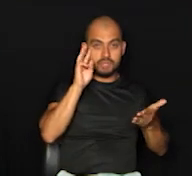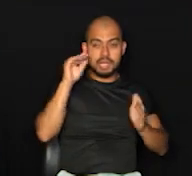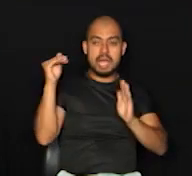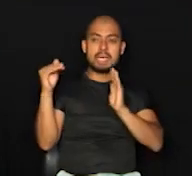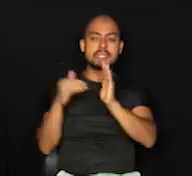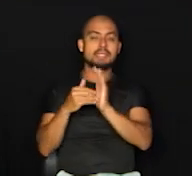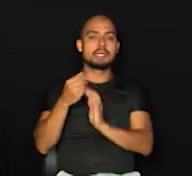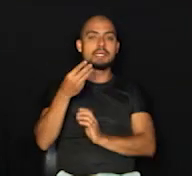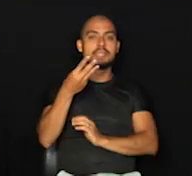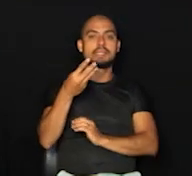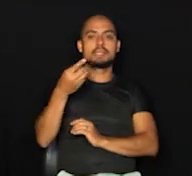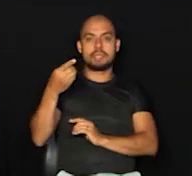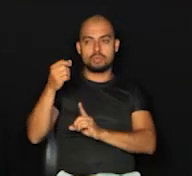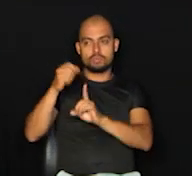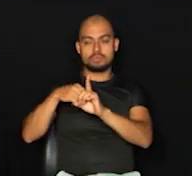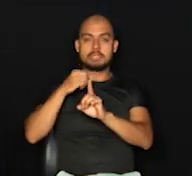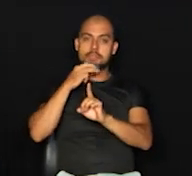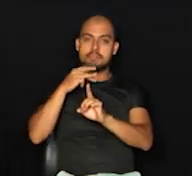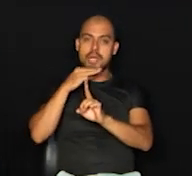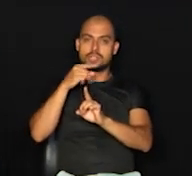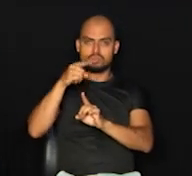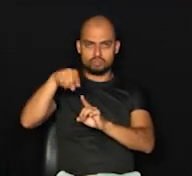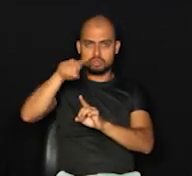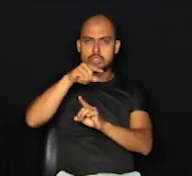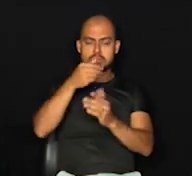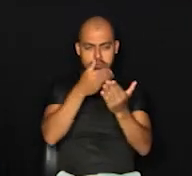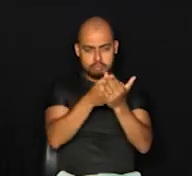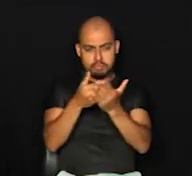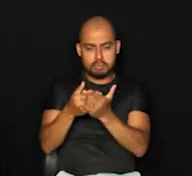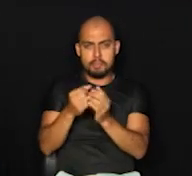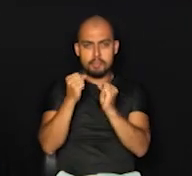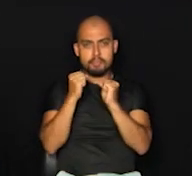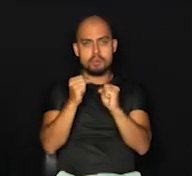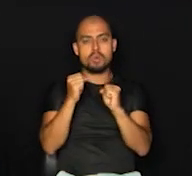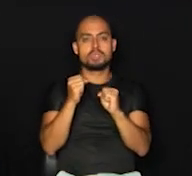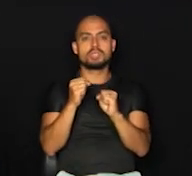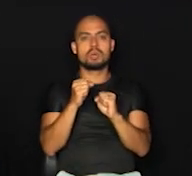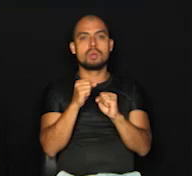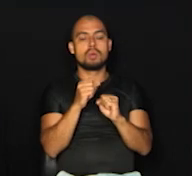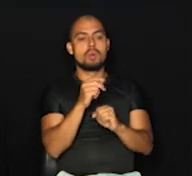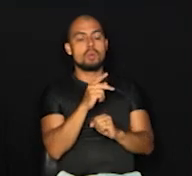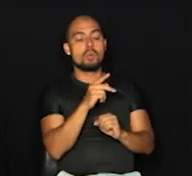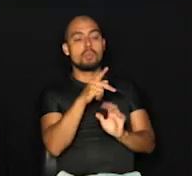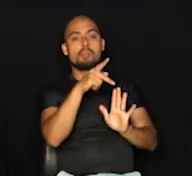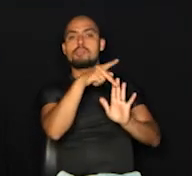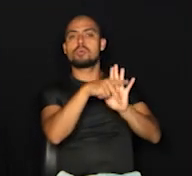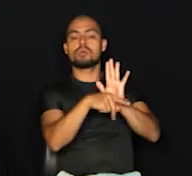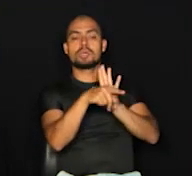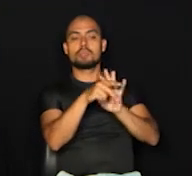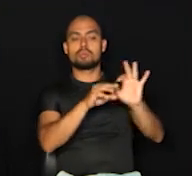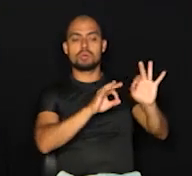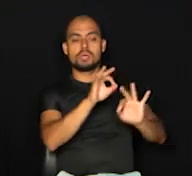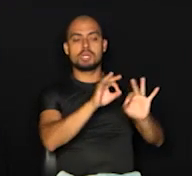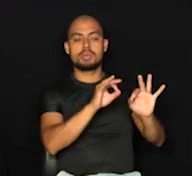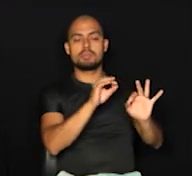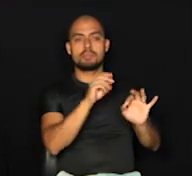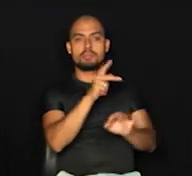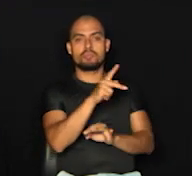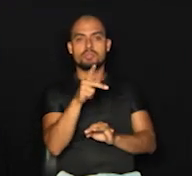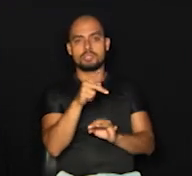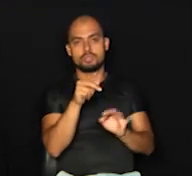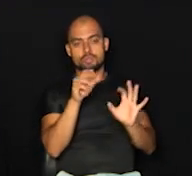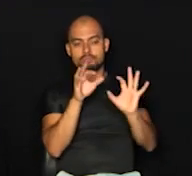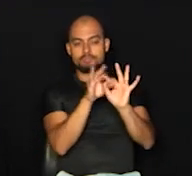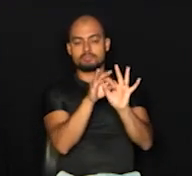dia 31 de março. Então, você pode estudar certinho o que é o programa Professor Conectado, o que pode ser feito, o